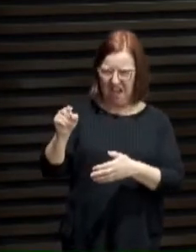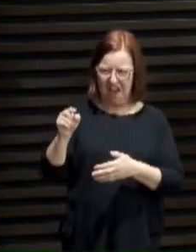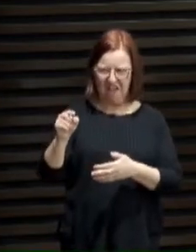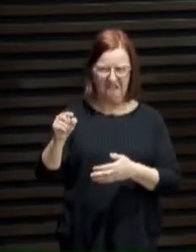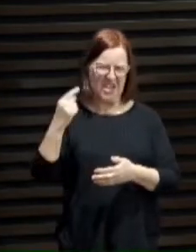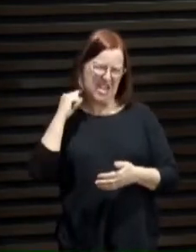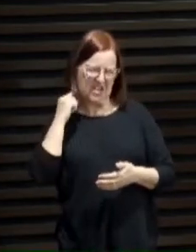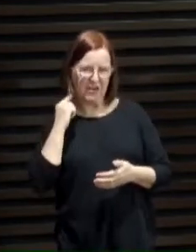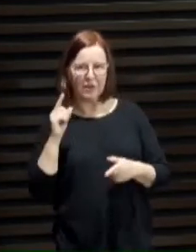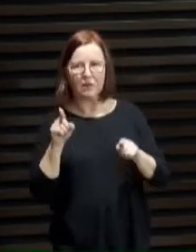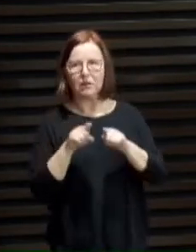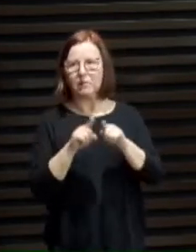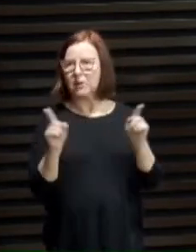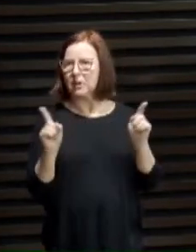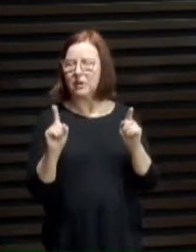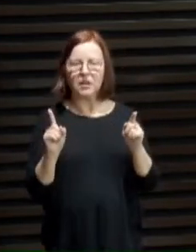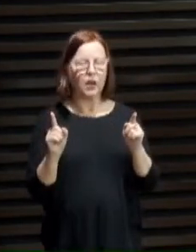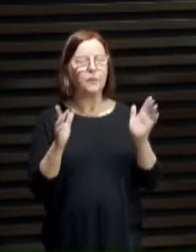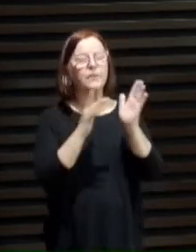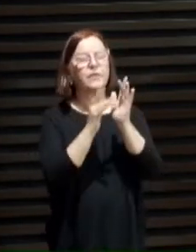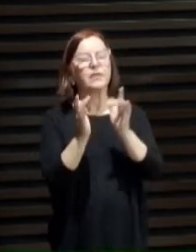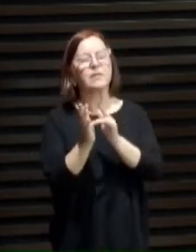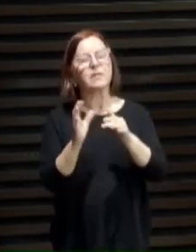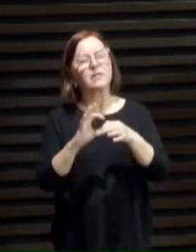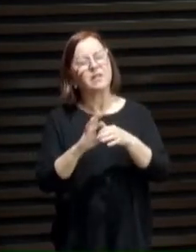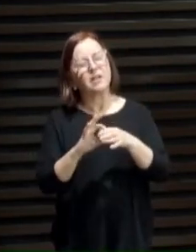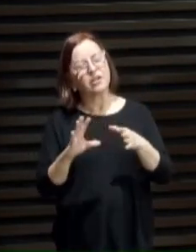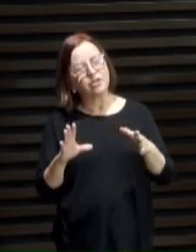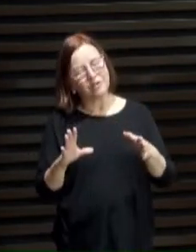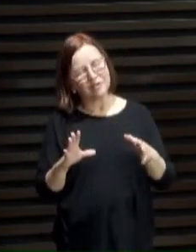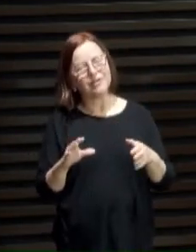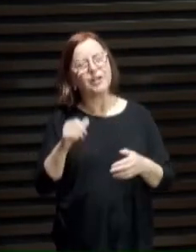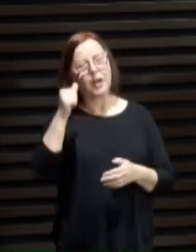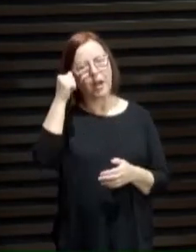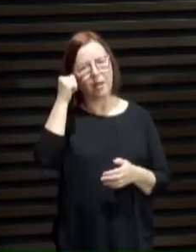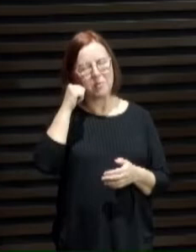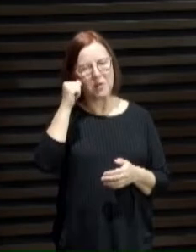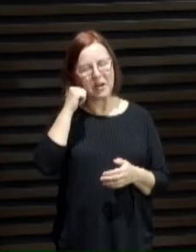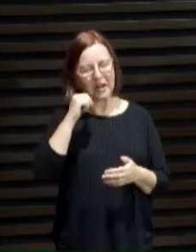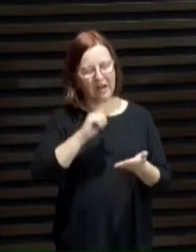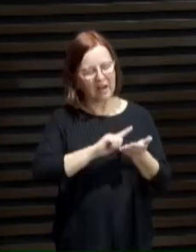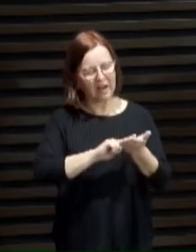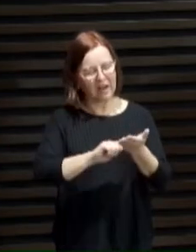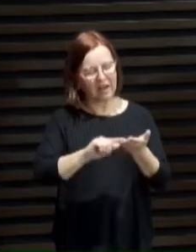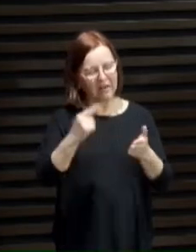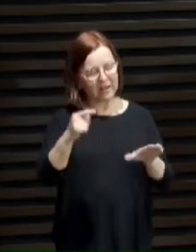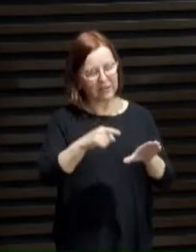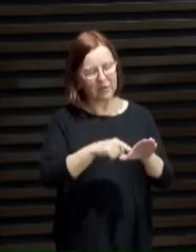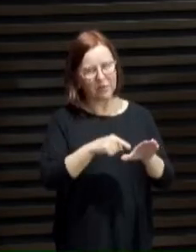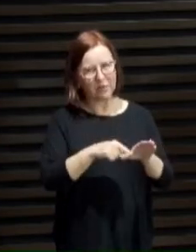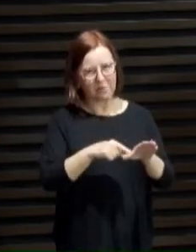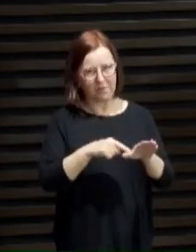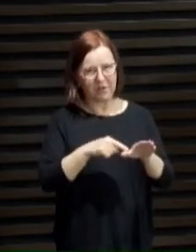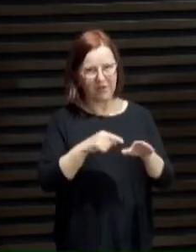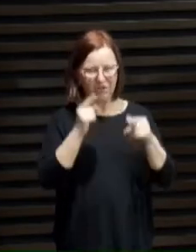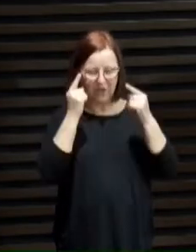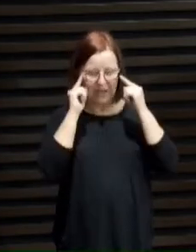Mas não, ele permitiu que aquela mulher lavasse os seus pés com suas